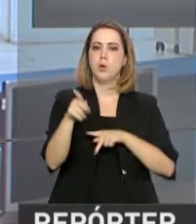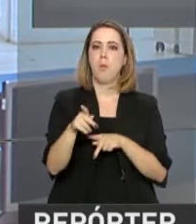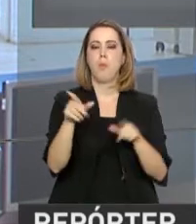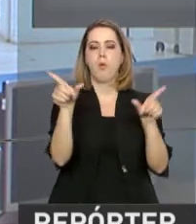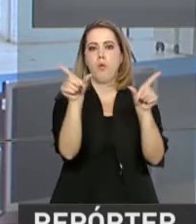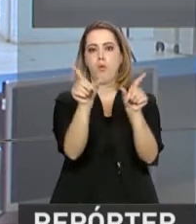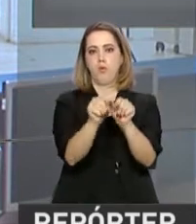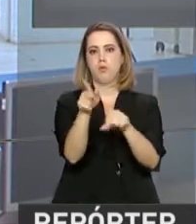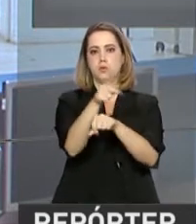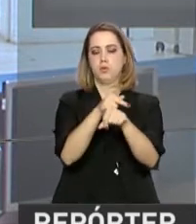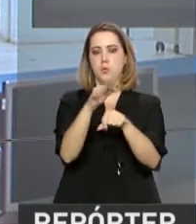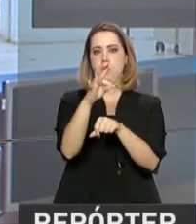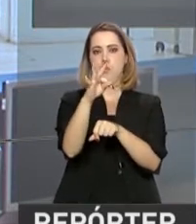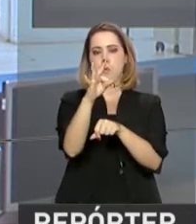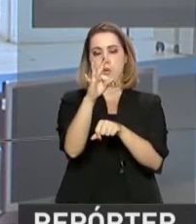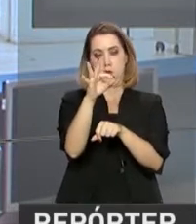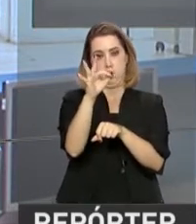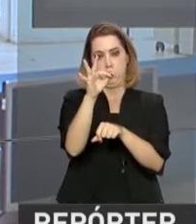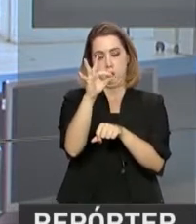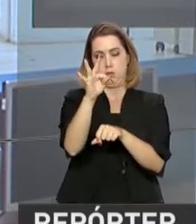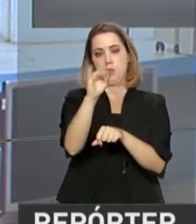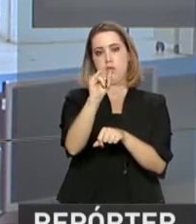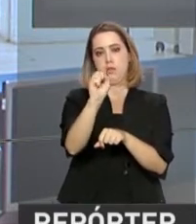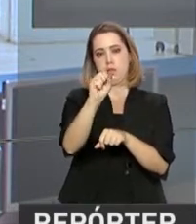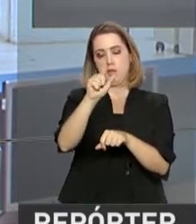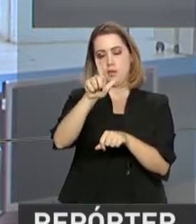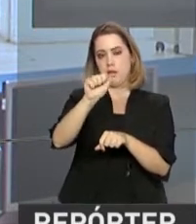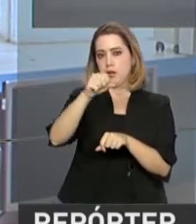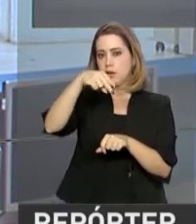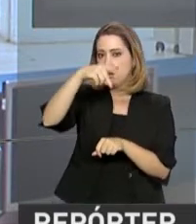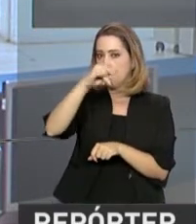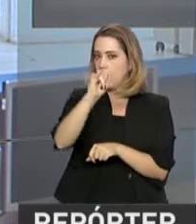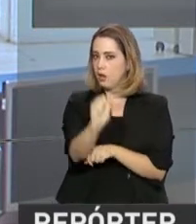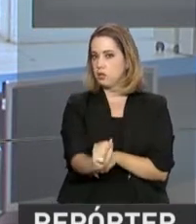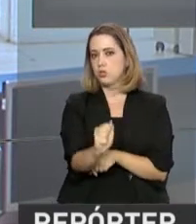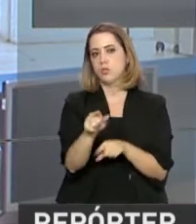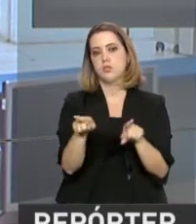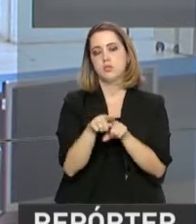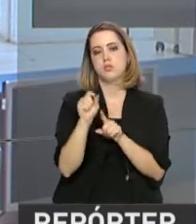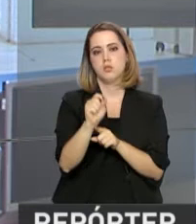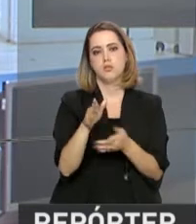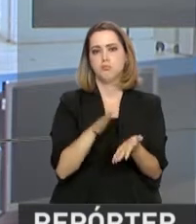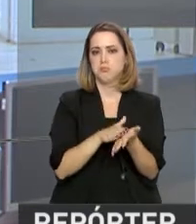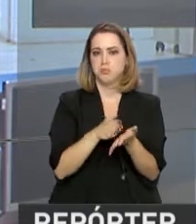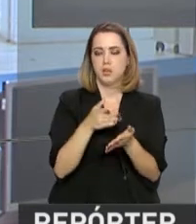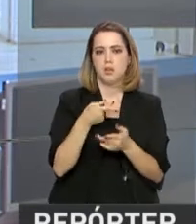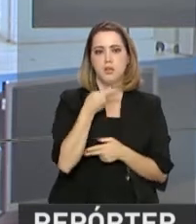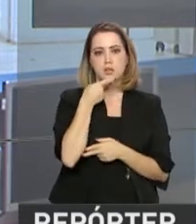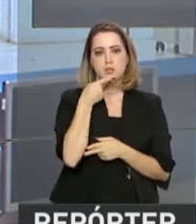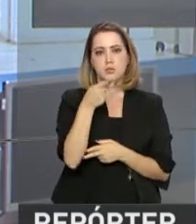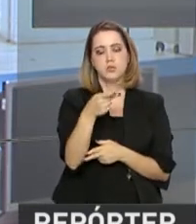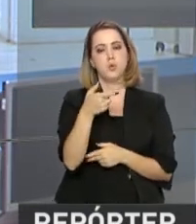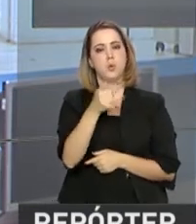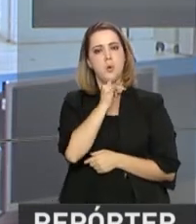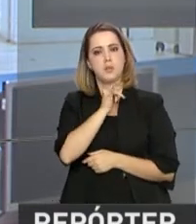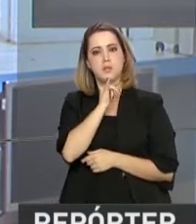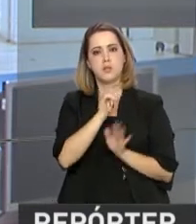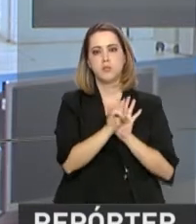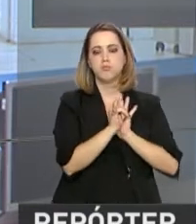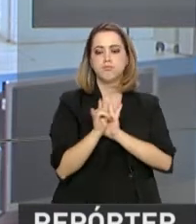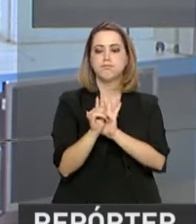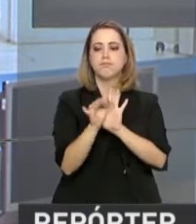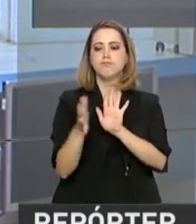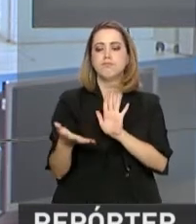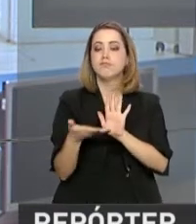brasil reitera sua tradicional solidariedade com a tailândia e faz votos de que o exemplo do rei bhumibol e inspire as futuras